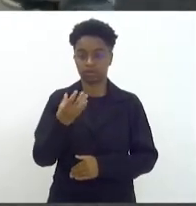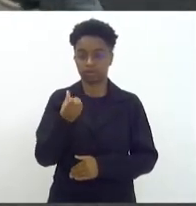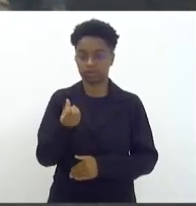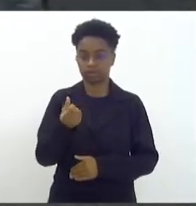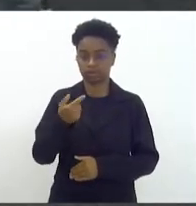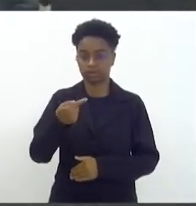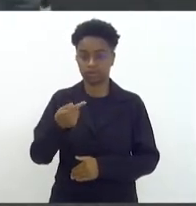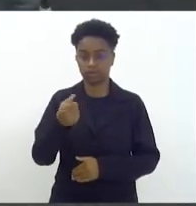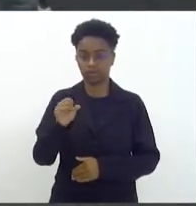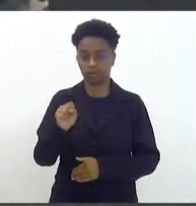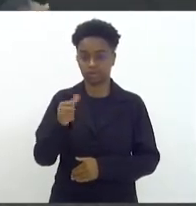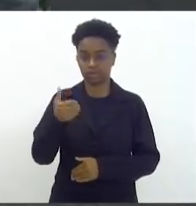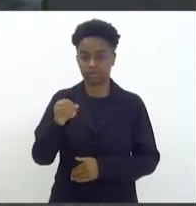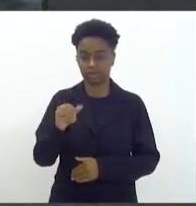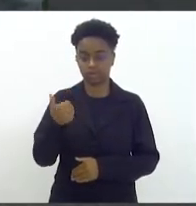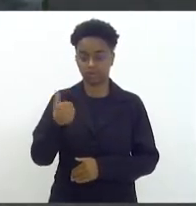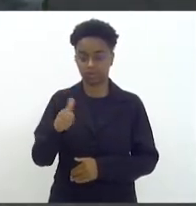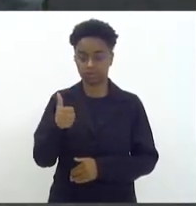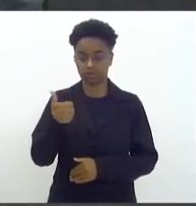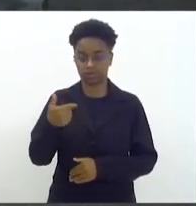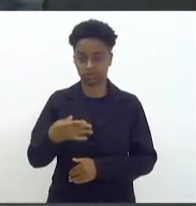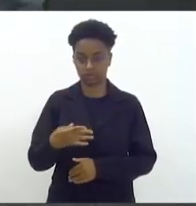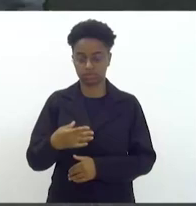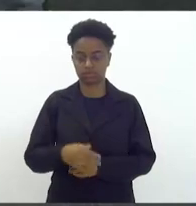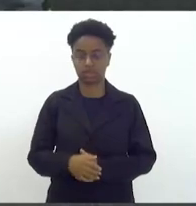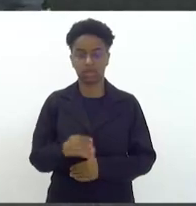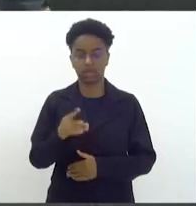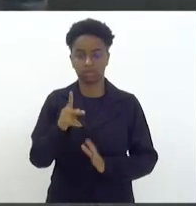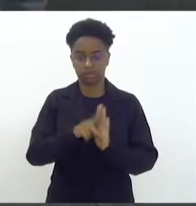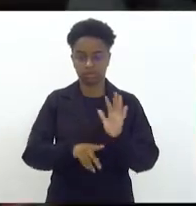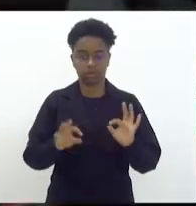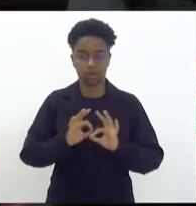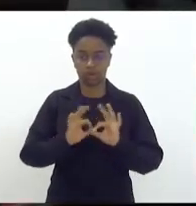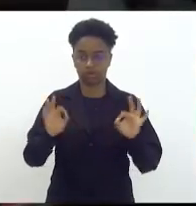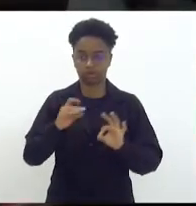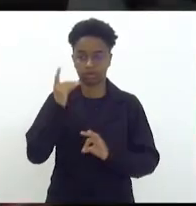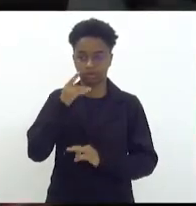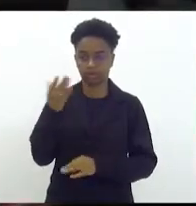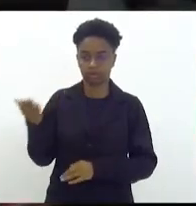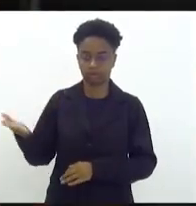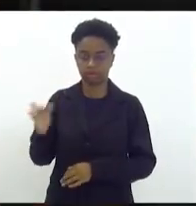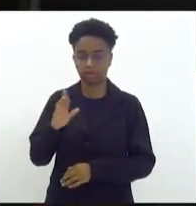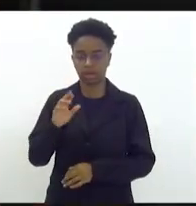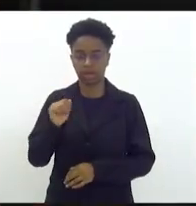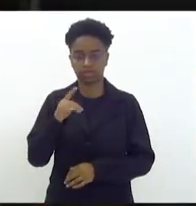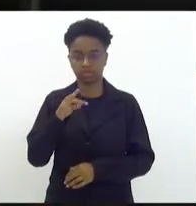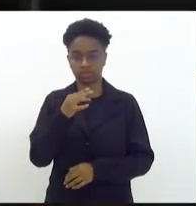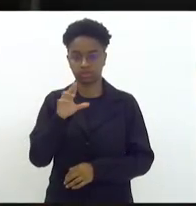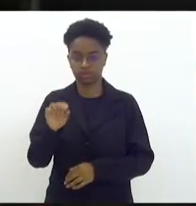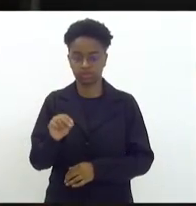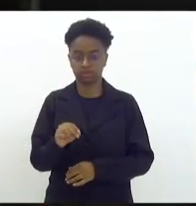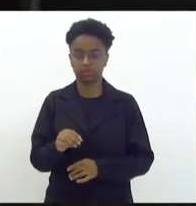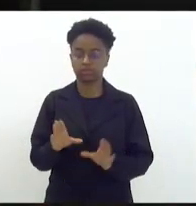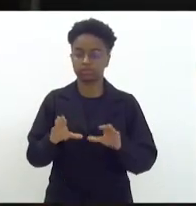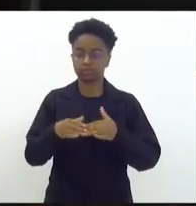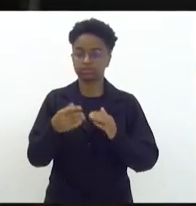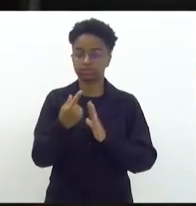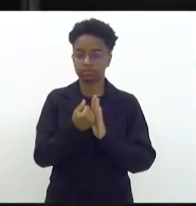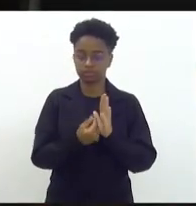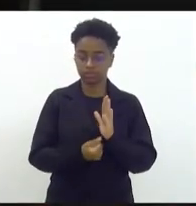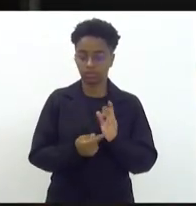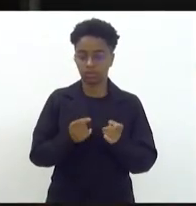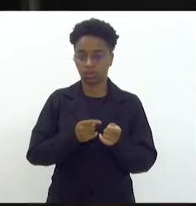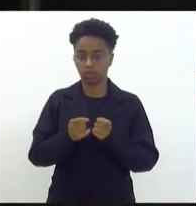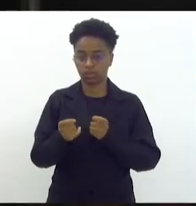7, 8, 10, 11, 14. Projeto muito bom do deputado Ratinho. Pela comissão de orçamento, fiscalização financeira e